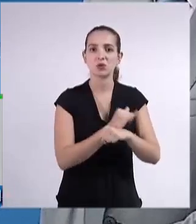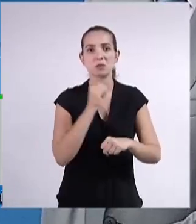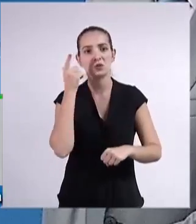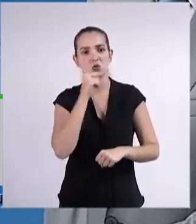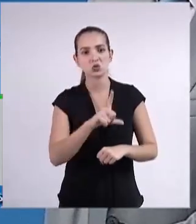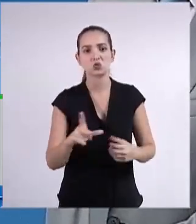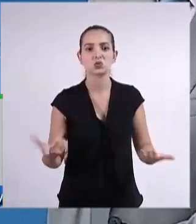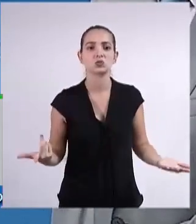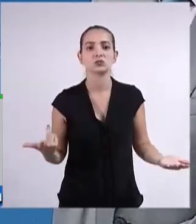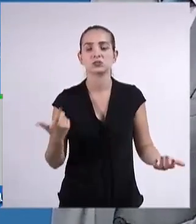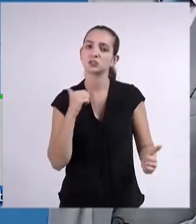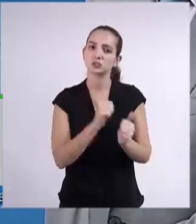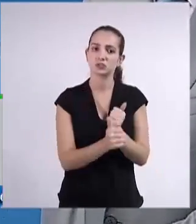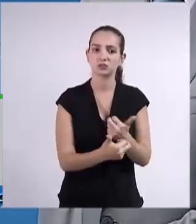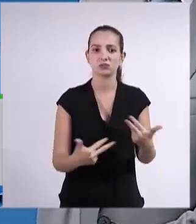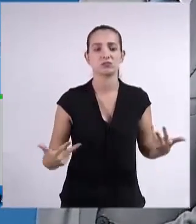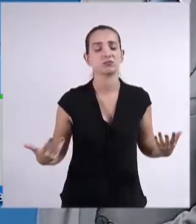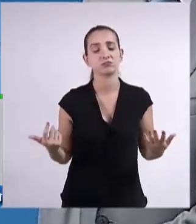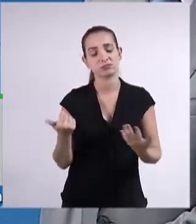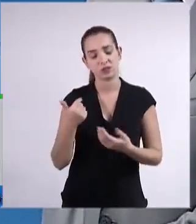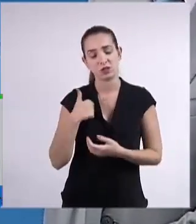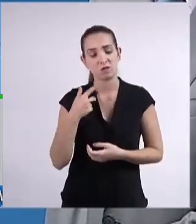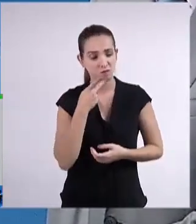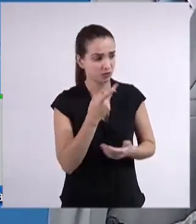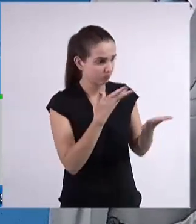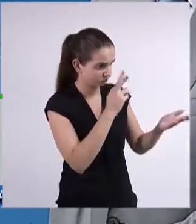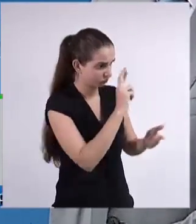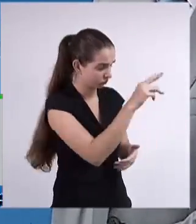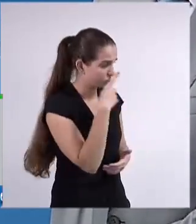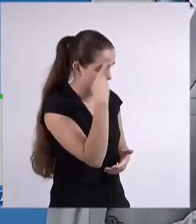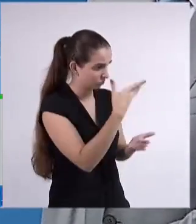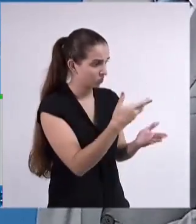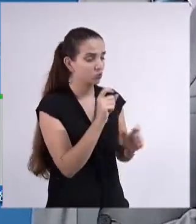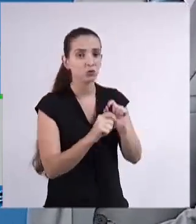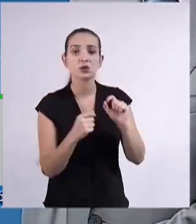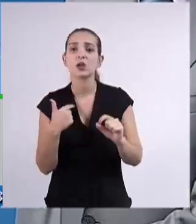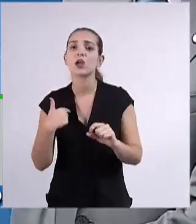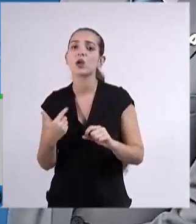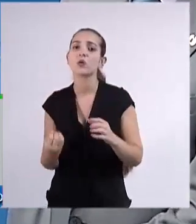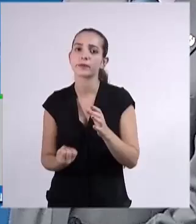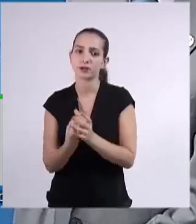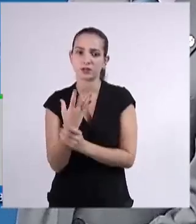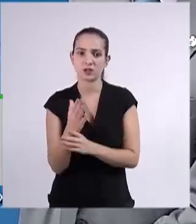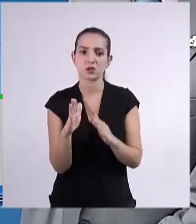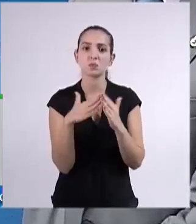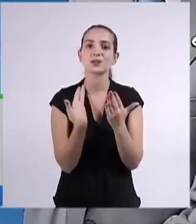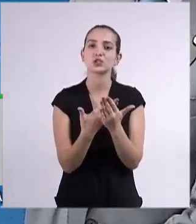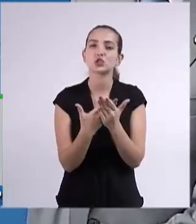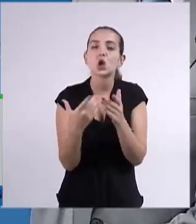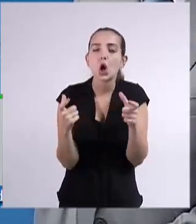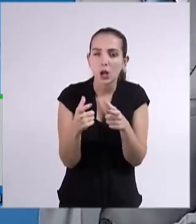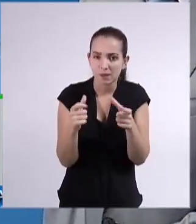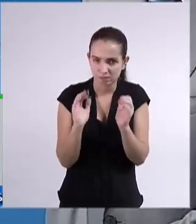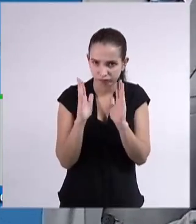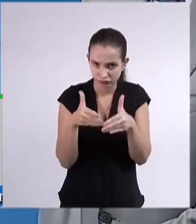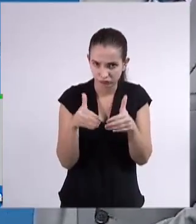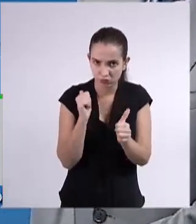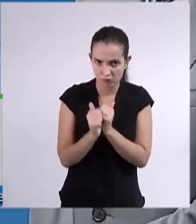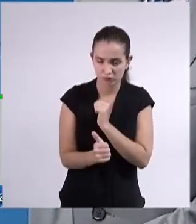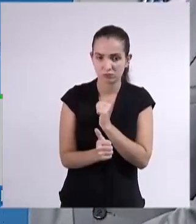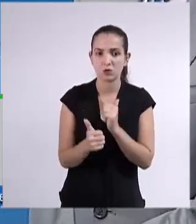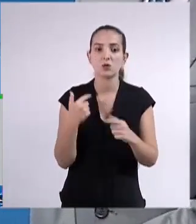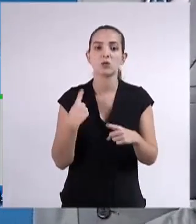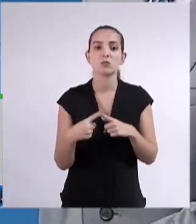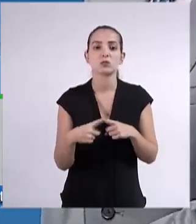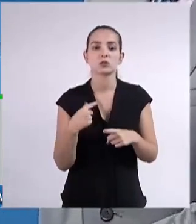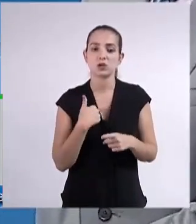Eu vou contar para você, senhor deputado, eu tive aqui, montei uma escolinha há um tempo atrás, muito tempo atrás, porque eu